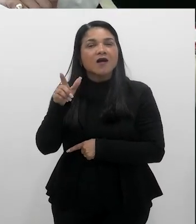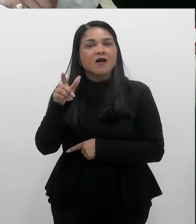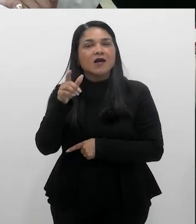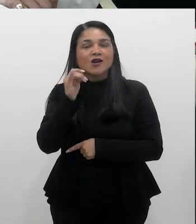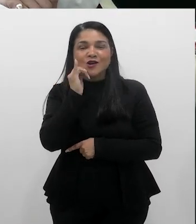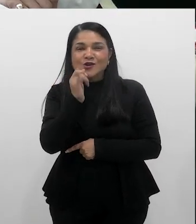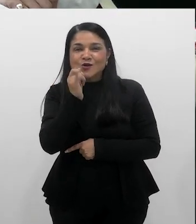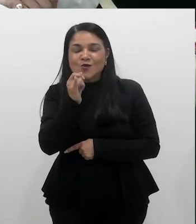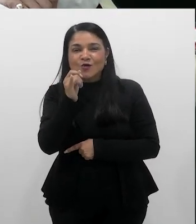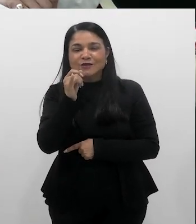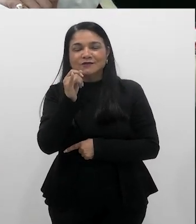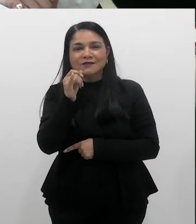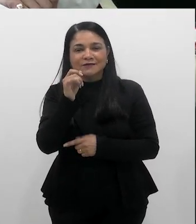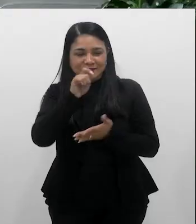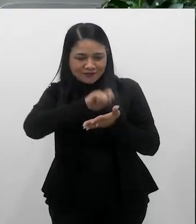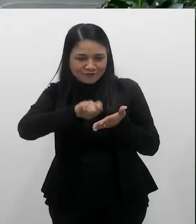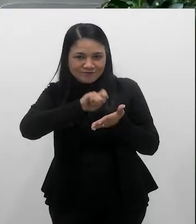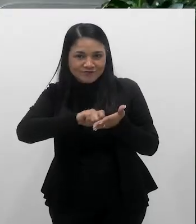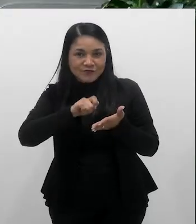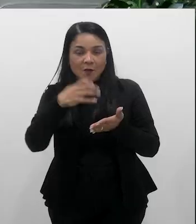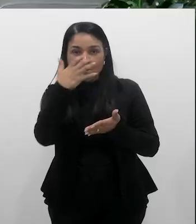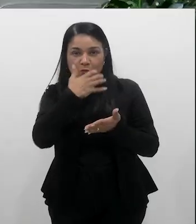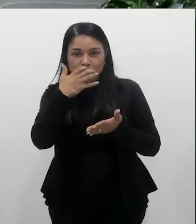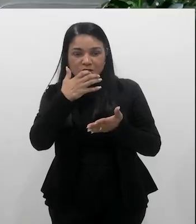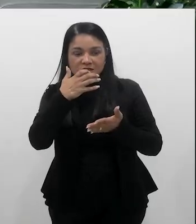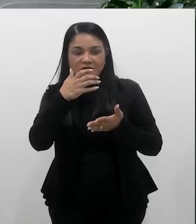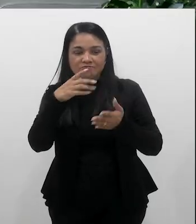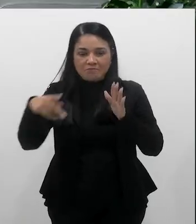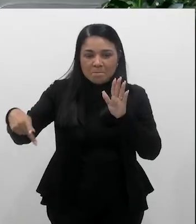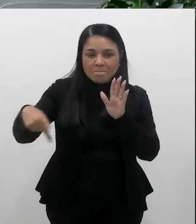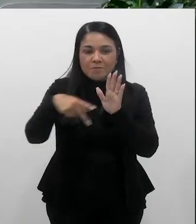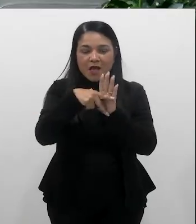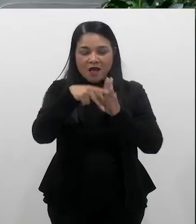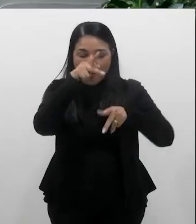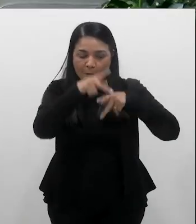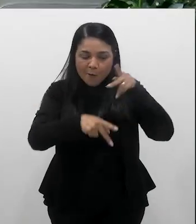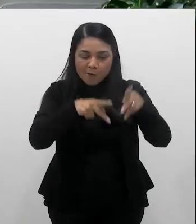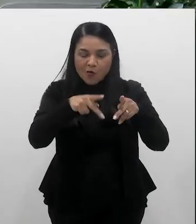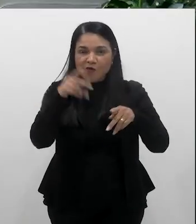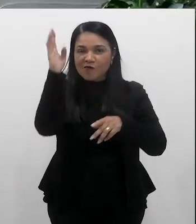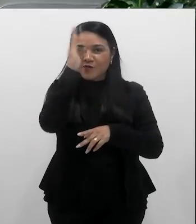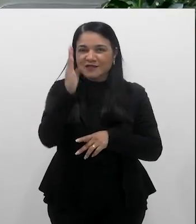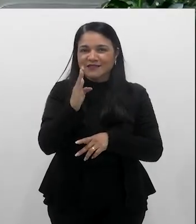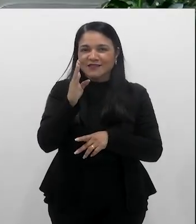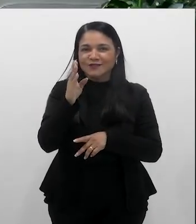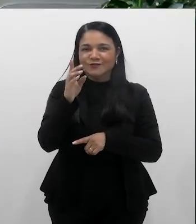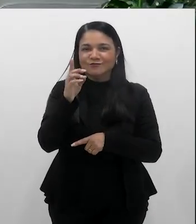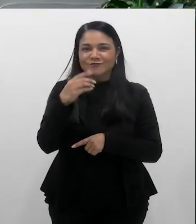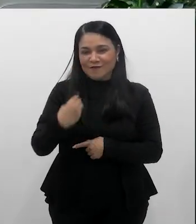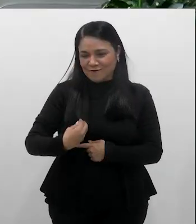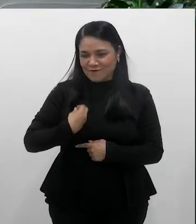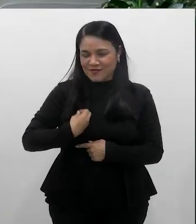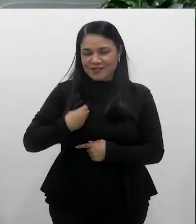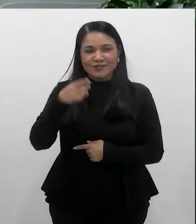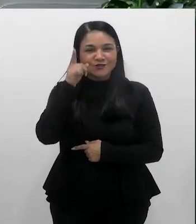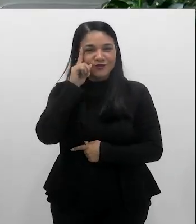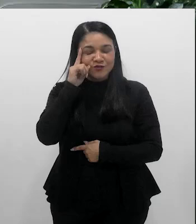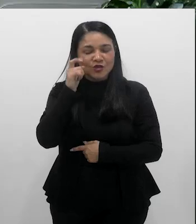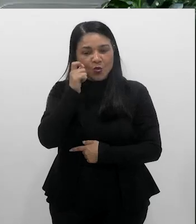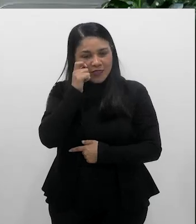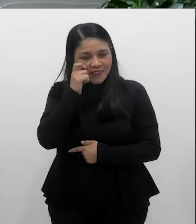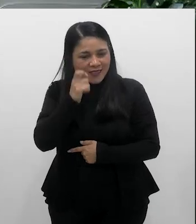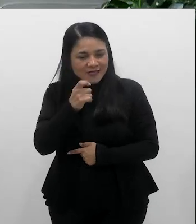muito do povo brasileiro, da vida cotidiana. Da vida cotidiana, isso eu achei